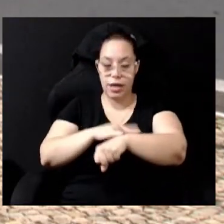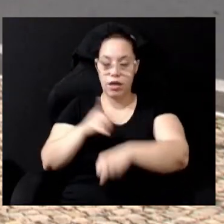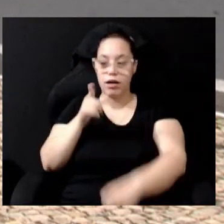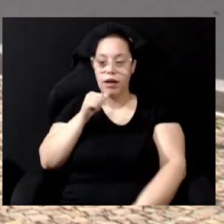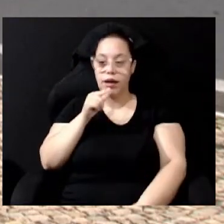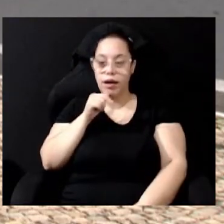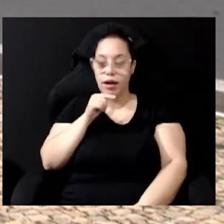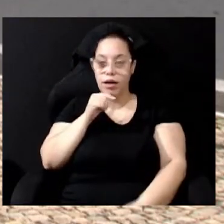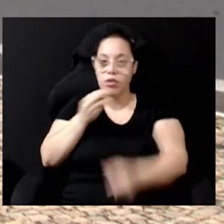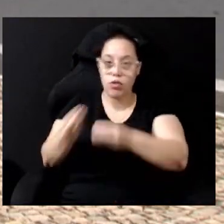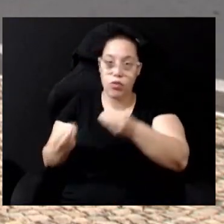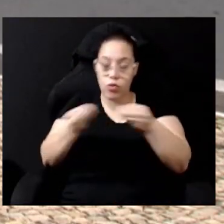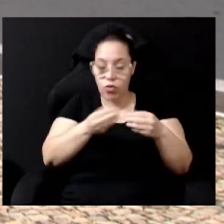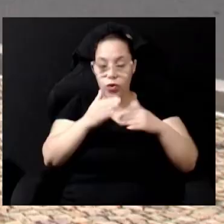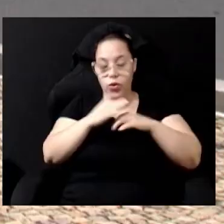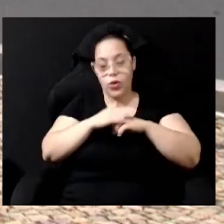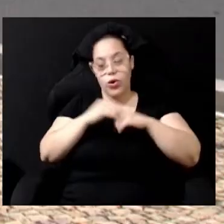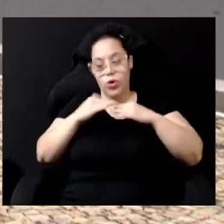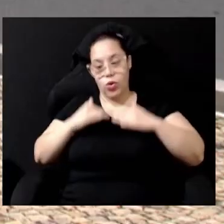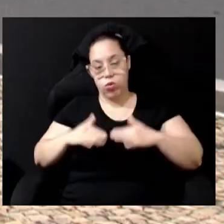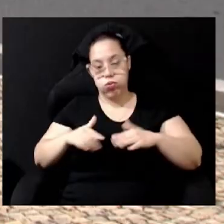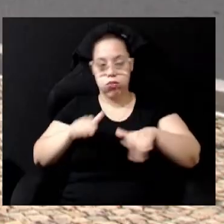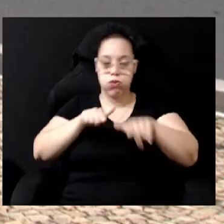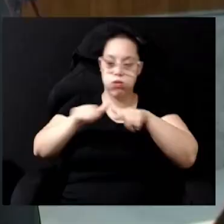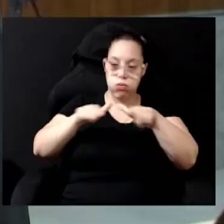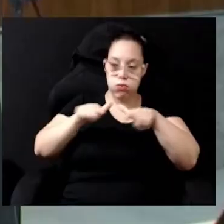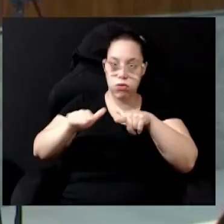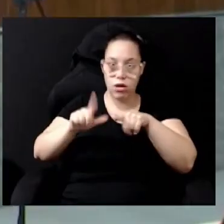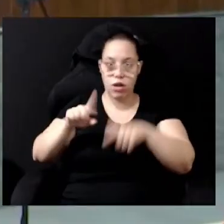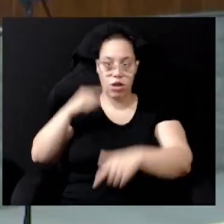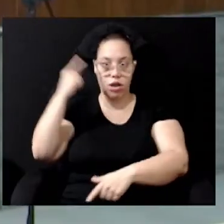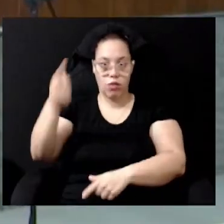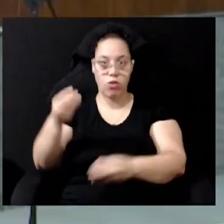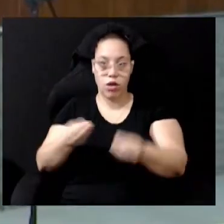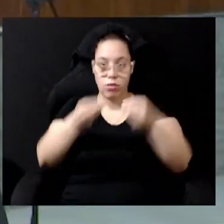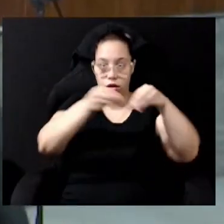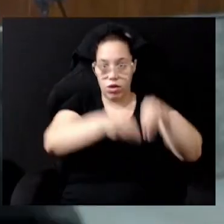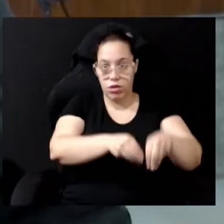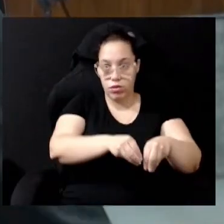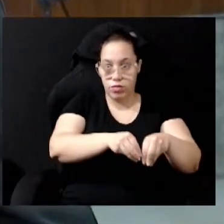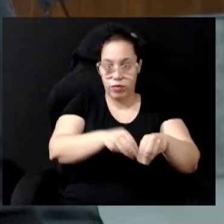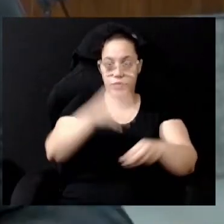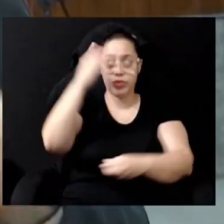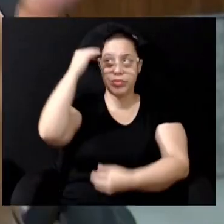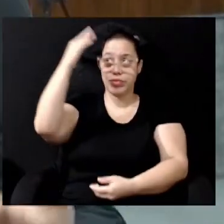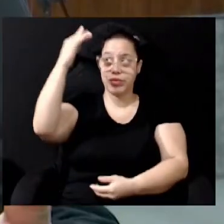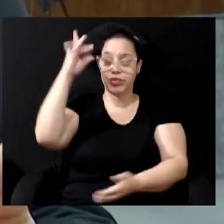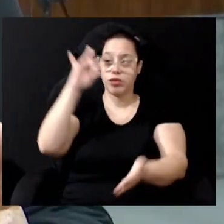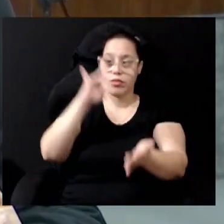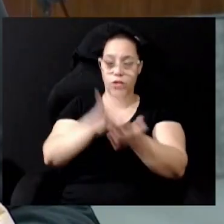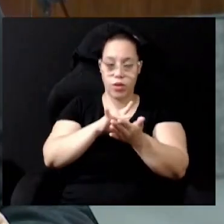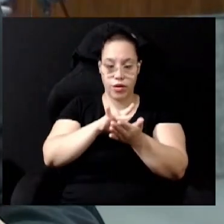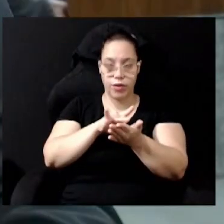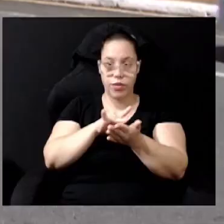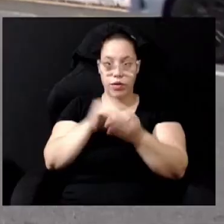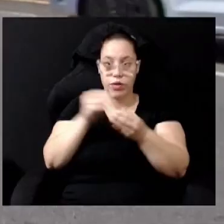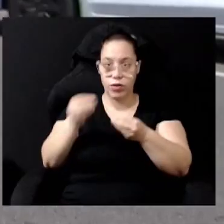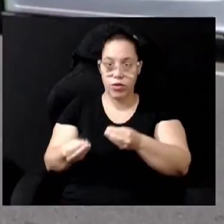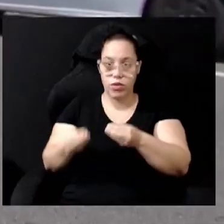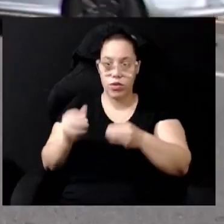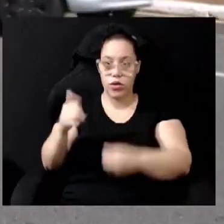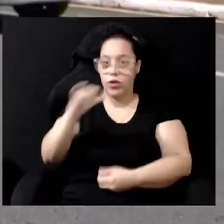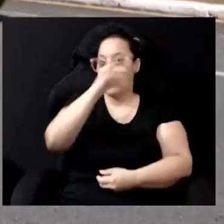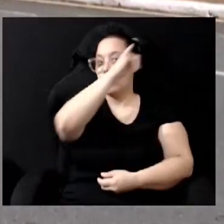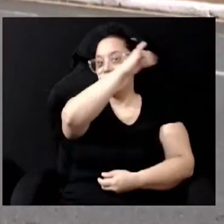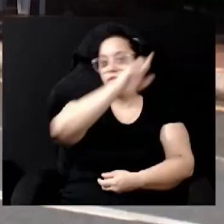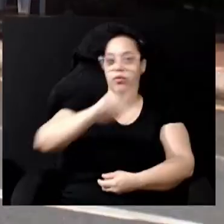mais conforto para os trabalhadores até a próxima entrega. A nossa ideia, na verdade, é transpor, né, o aeroporto de Viracopos, trazer